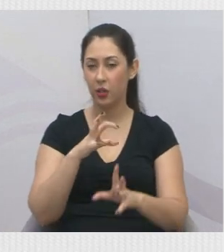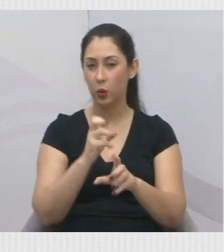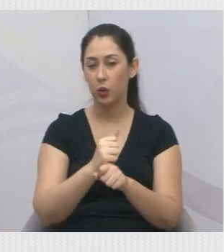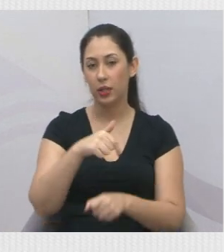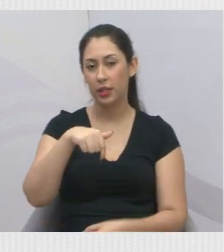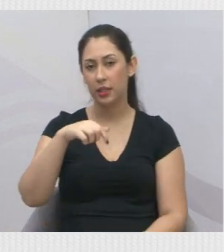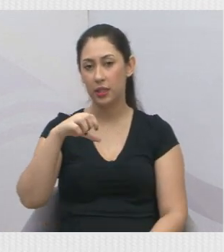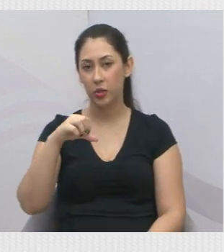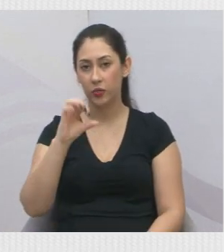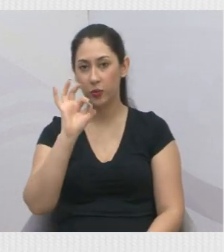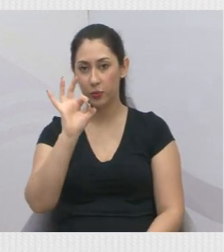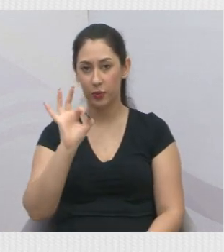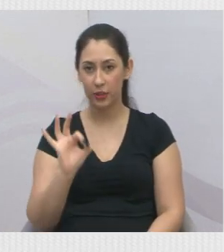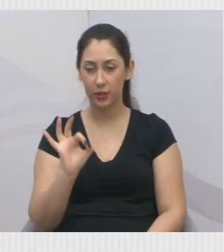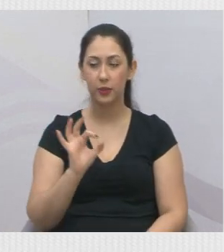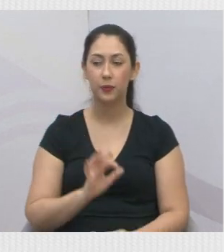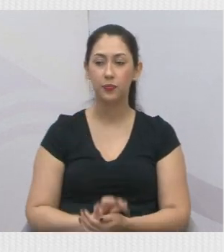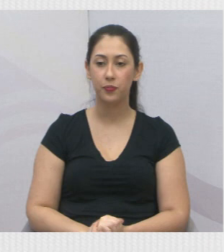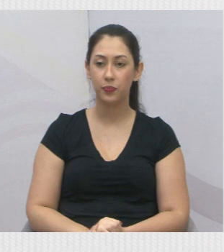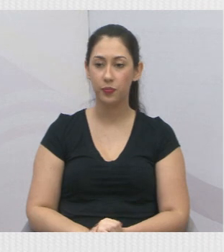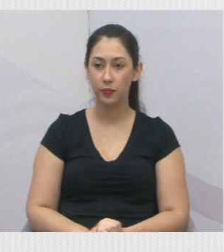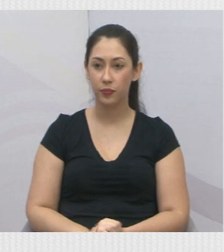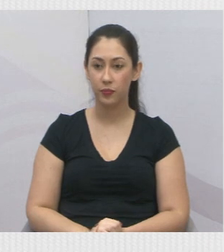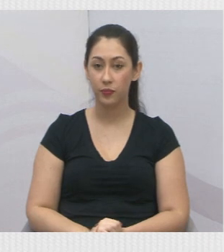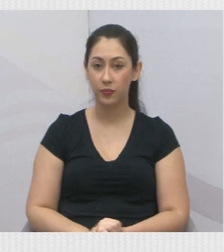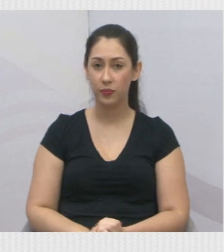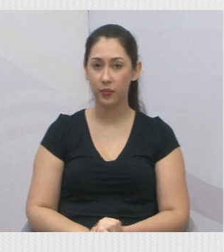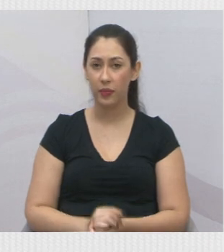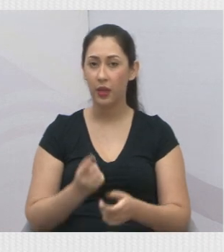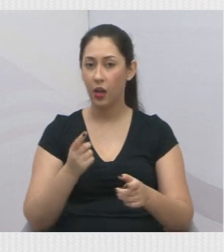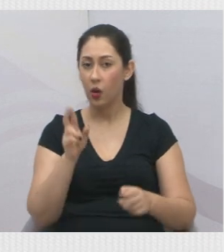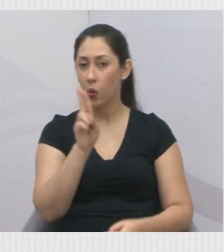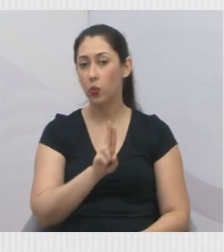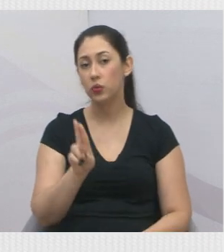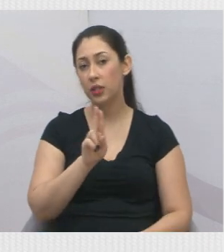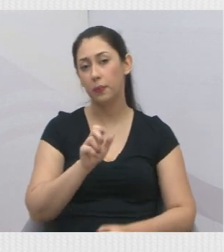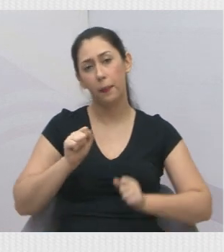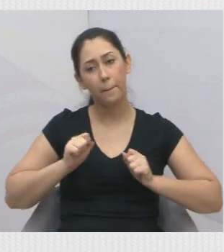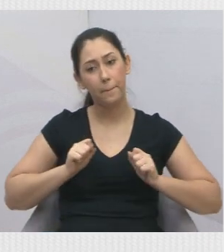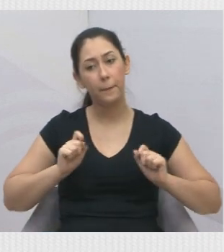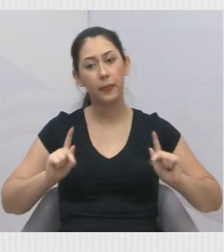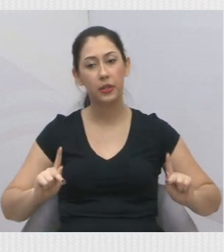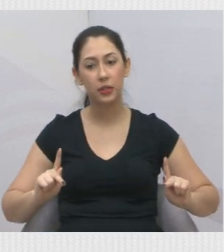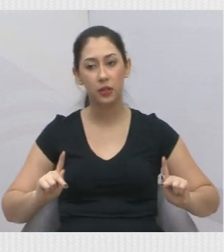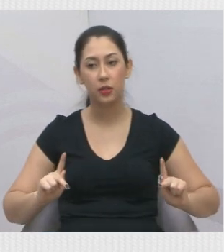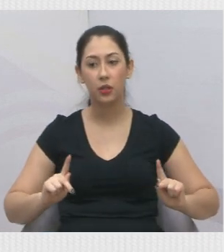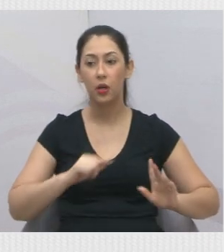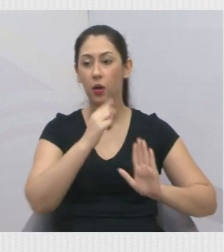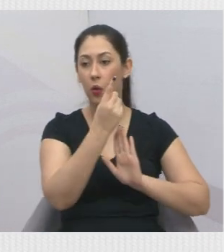R$ 108.955.000, 79%. Previdência Social do município, meta orçada